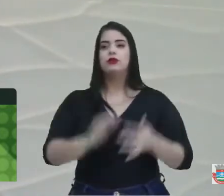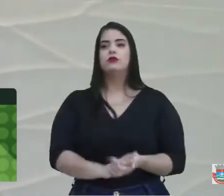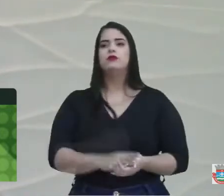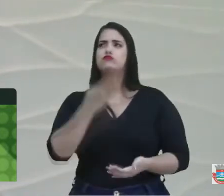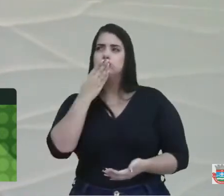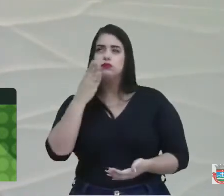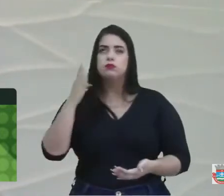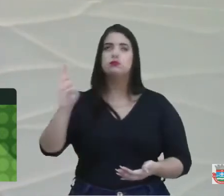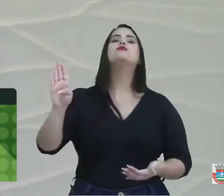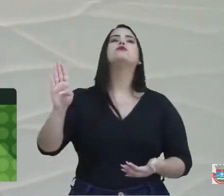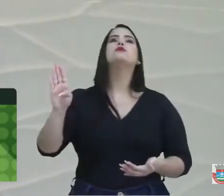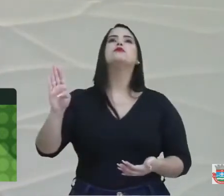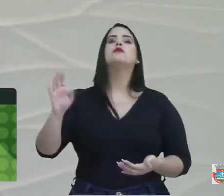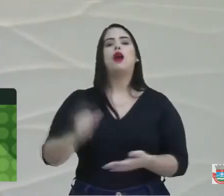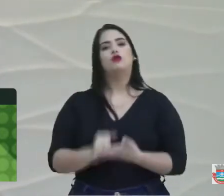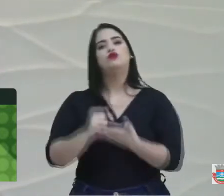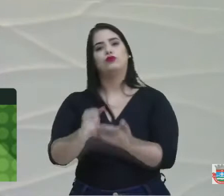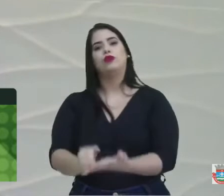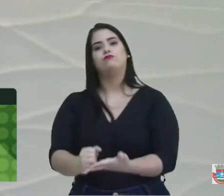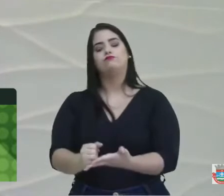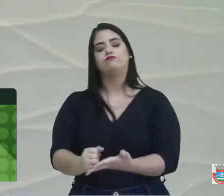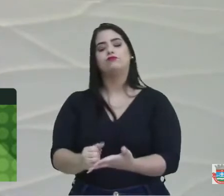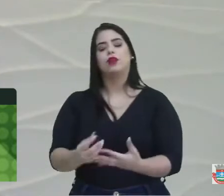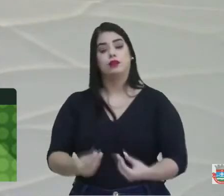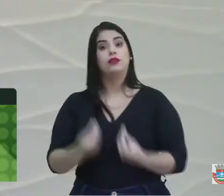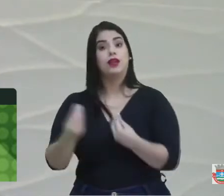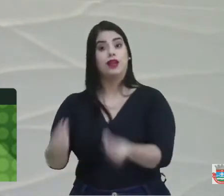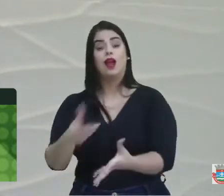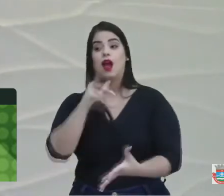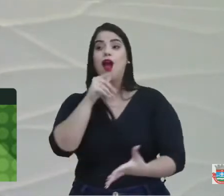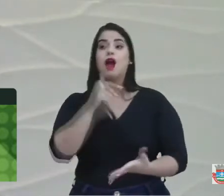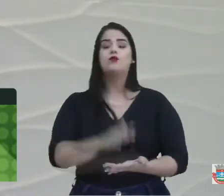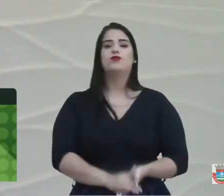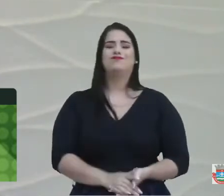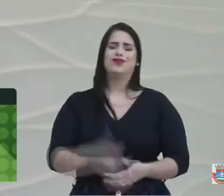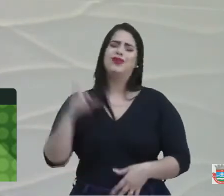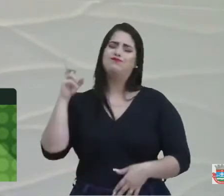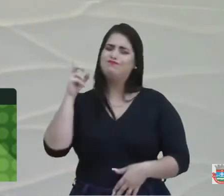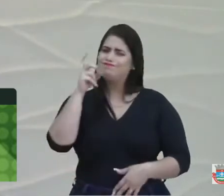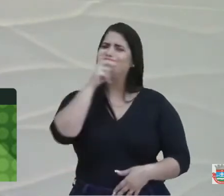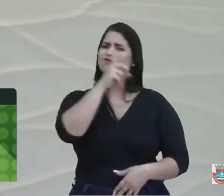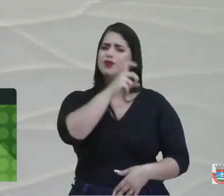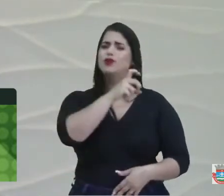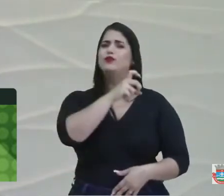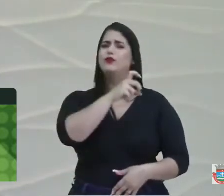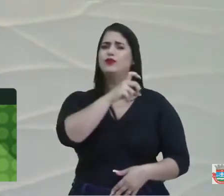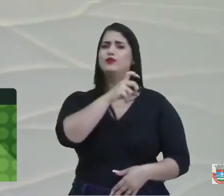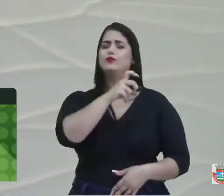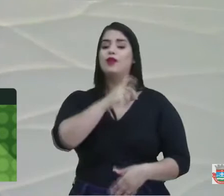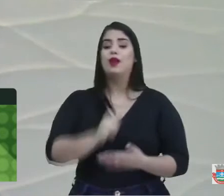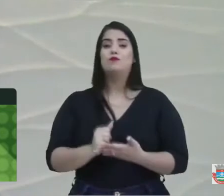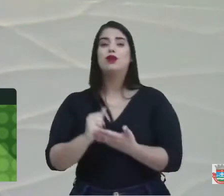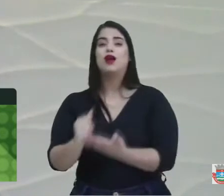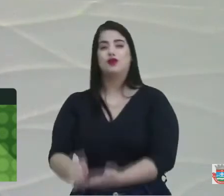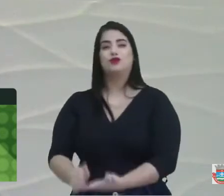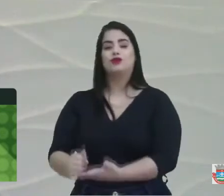fazer esse abastecimento, e isso dificulta muito ainda, aí dificulta ainda mais a situação do abastecimento, que poderia esses